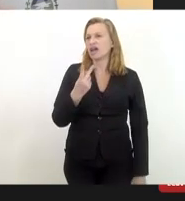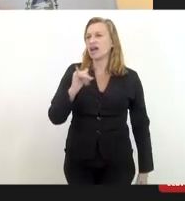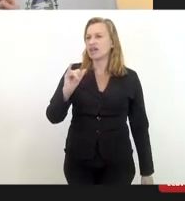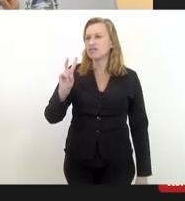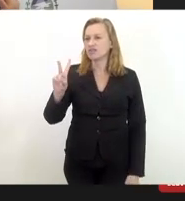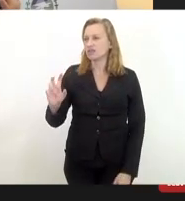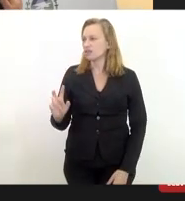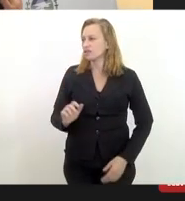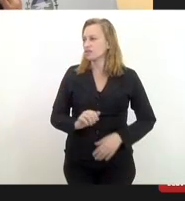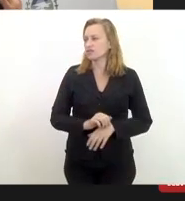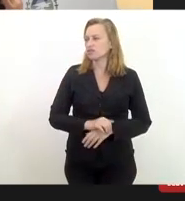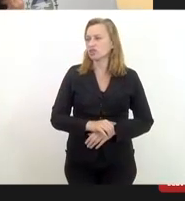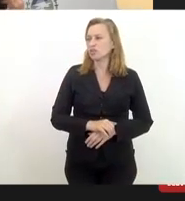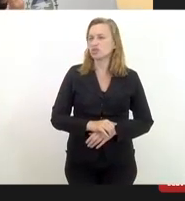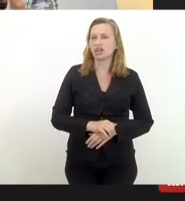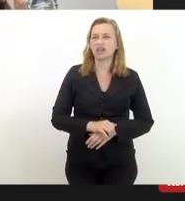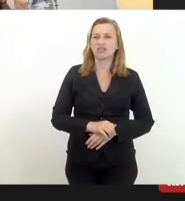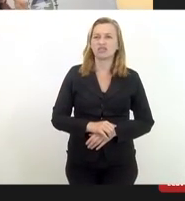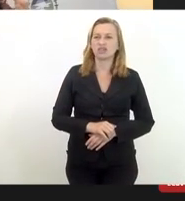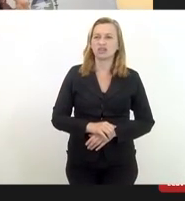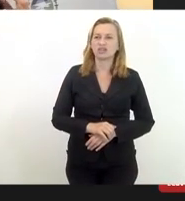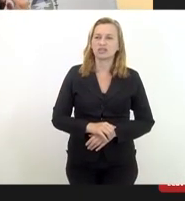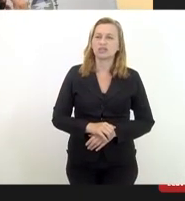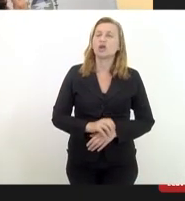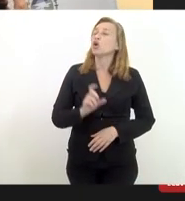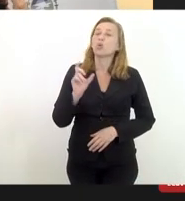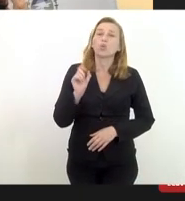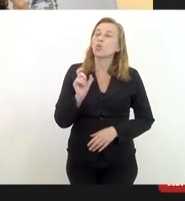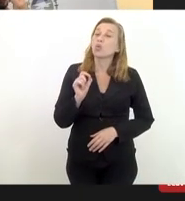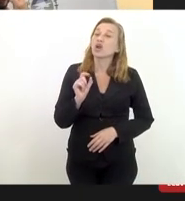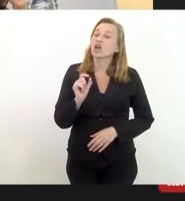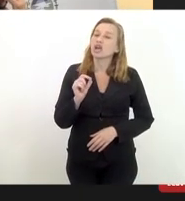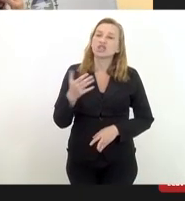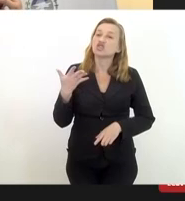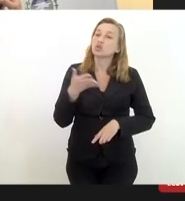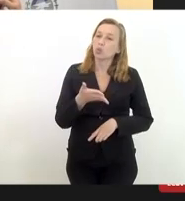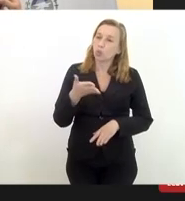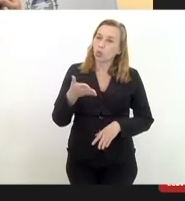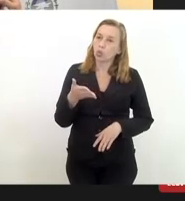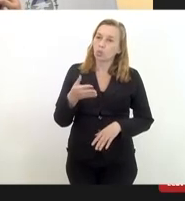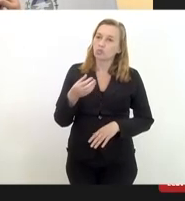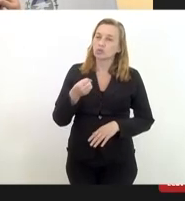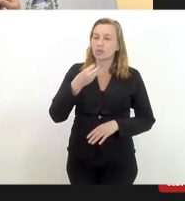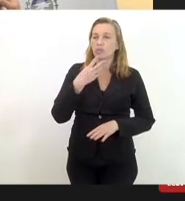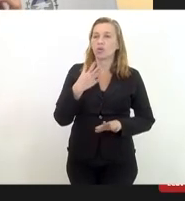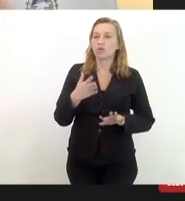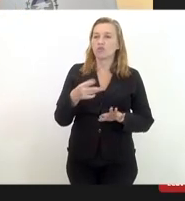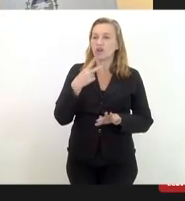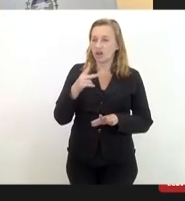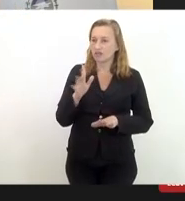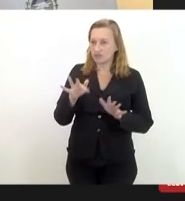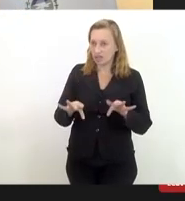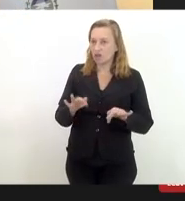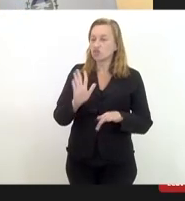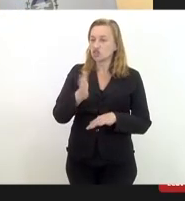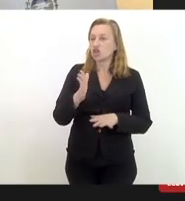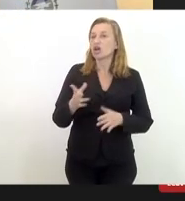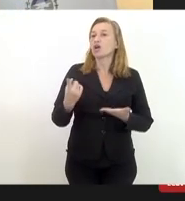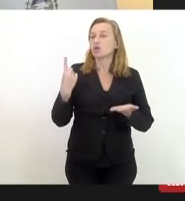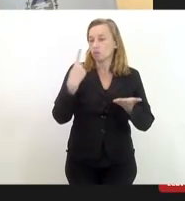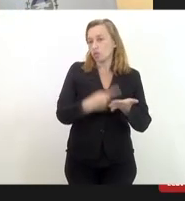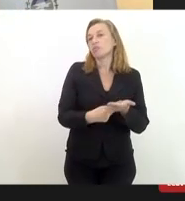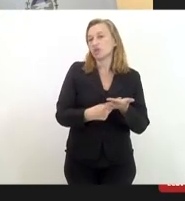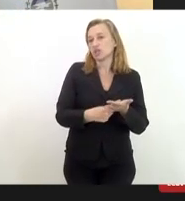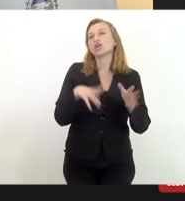HIV, enfim. O que me chegou, e aí é bom, só para finalizar, para a gente poder já se comprometer numa